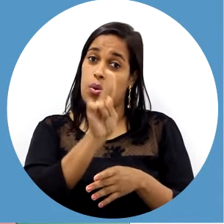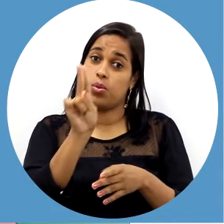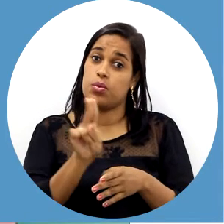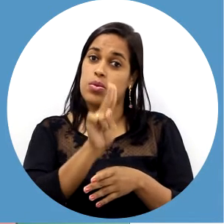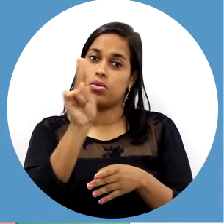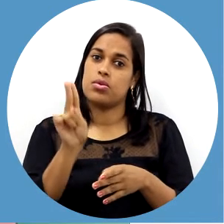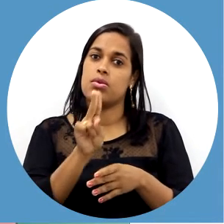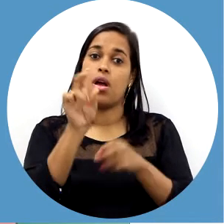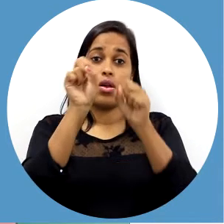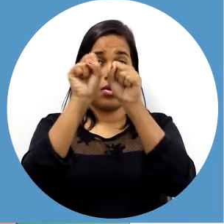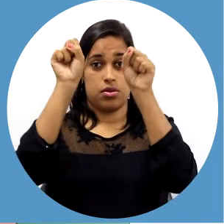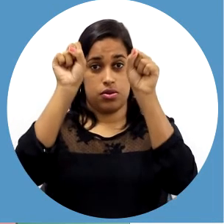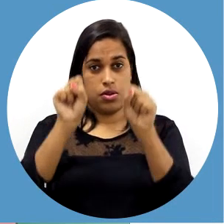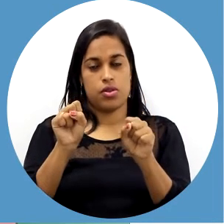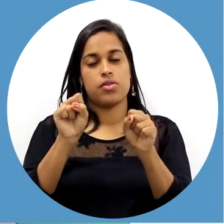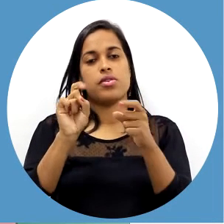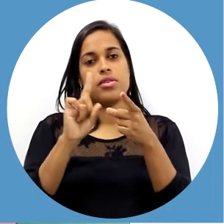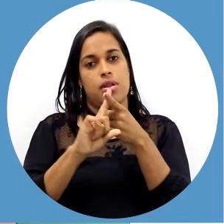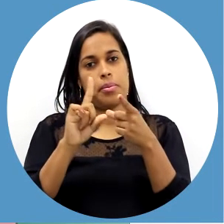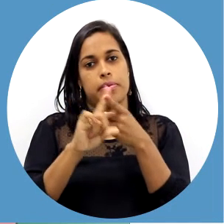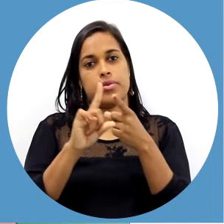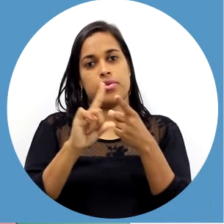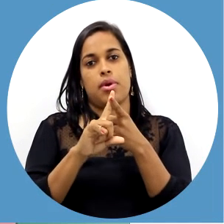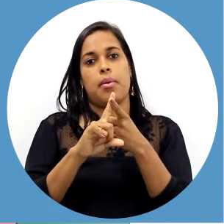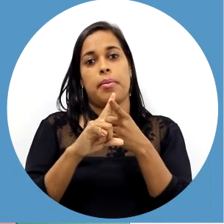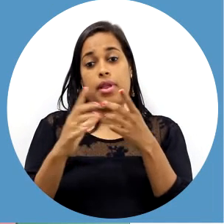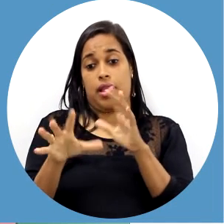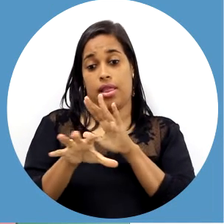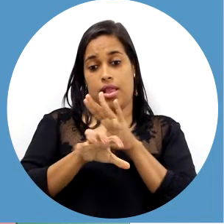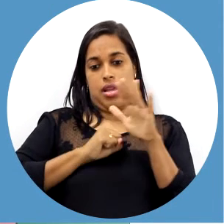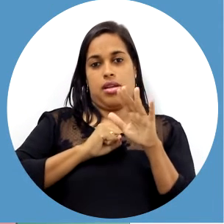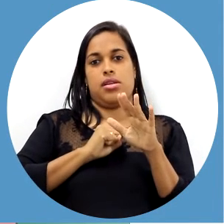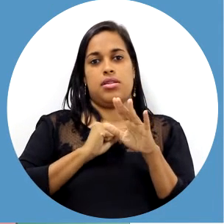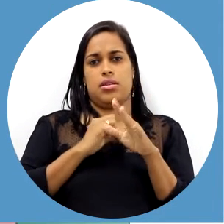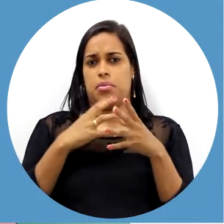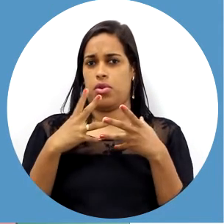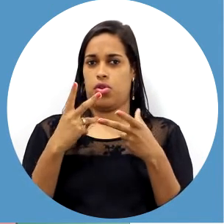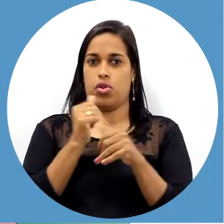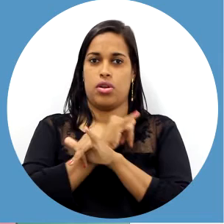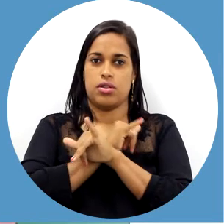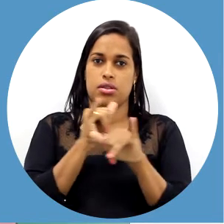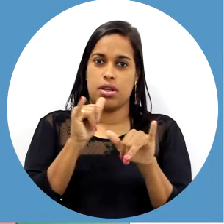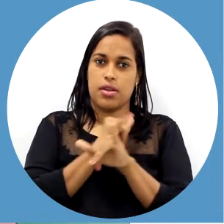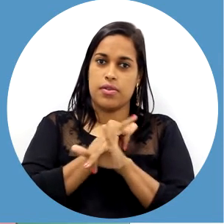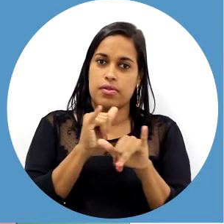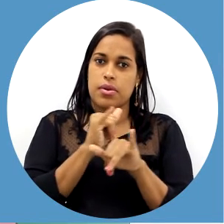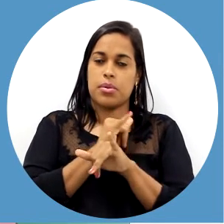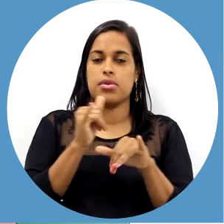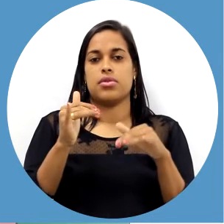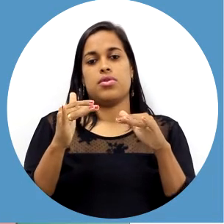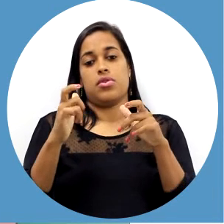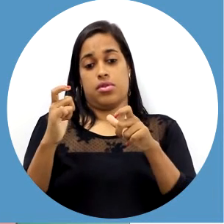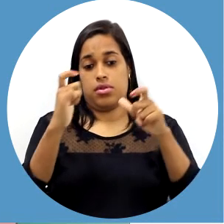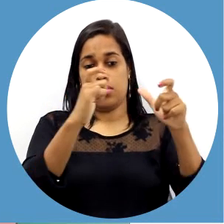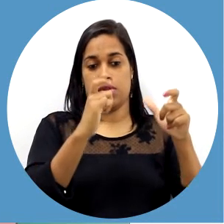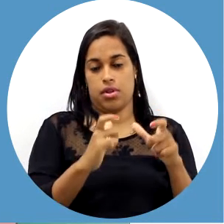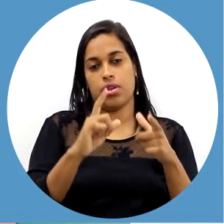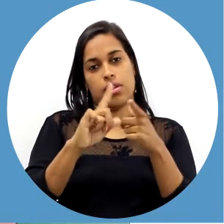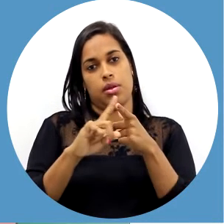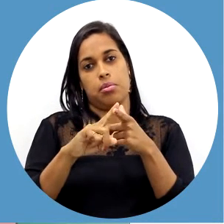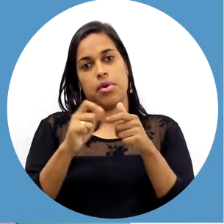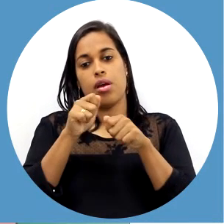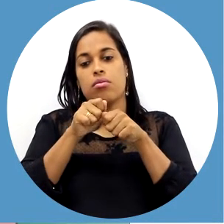cima, o usuário, o sistema operacional de rede está recebendo aí todas as camadas do modelo OSI e a camada